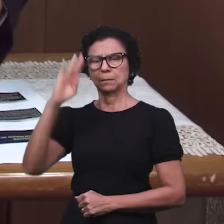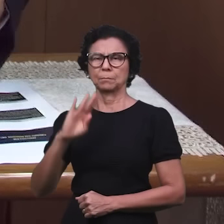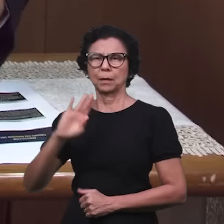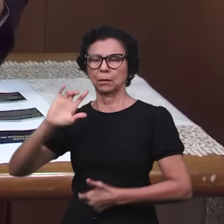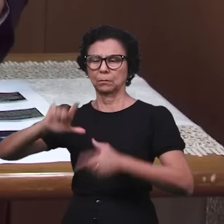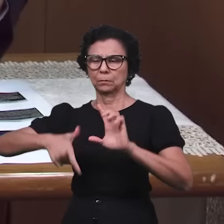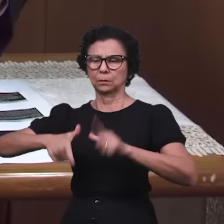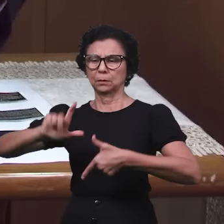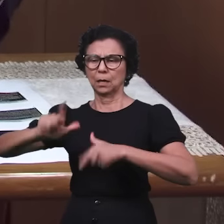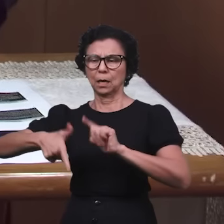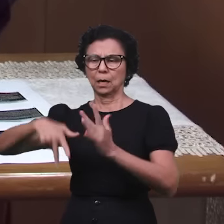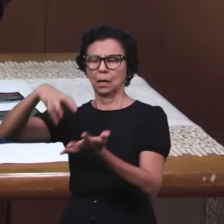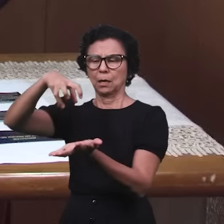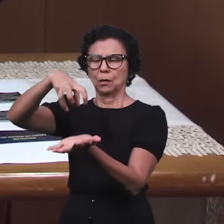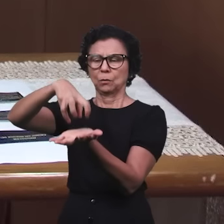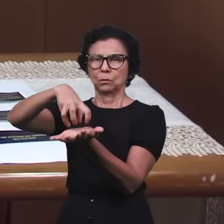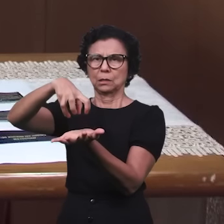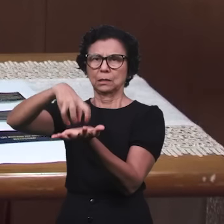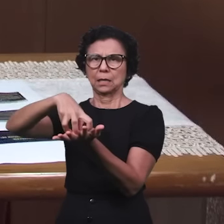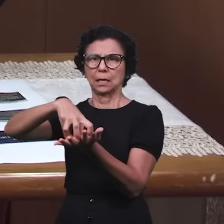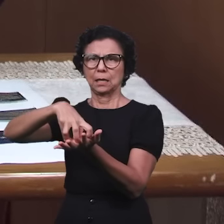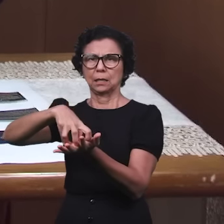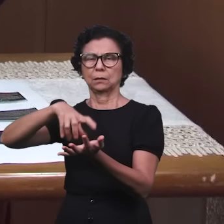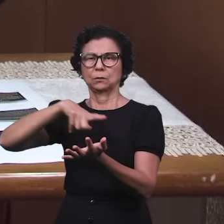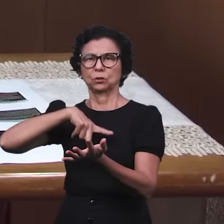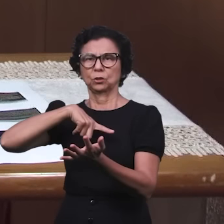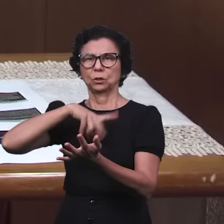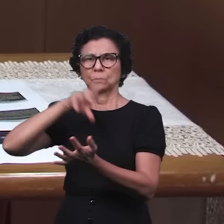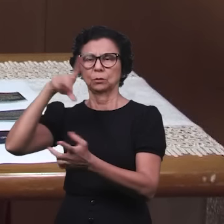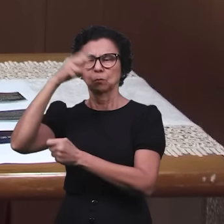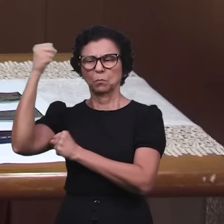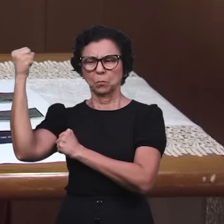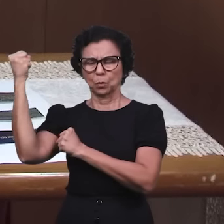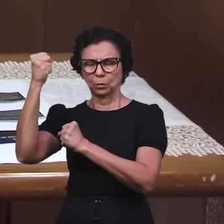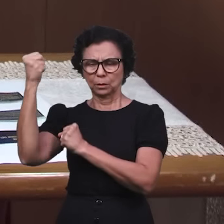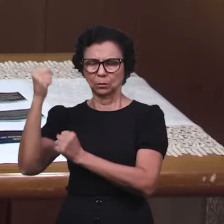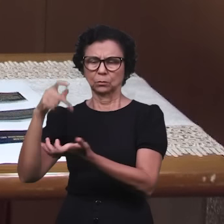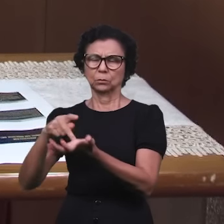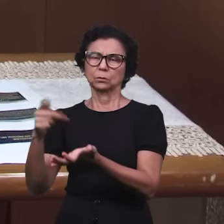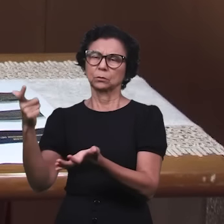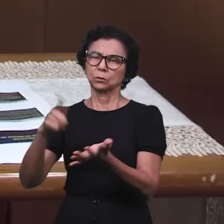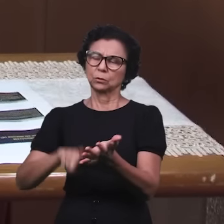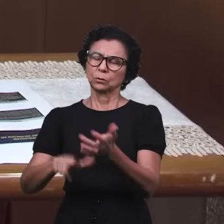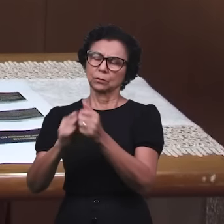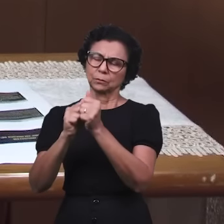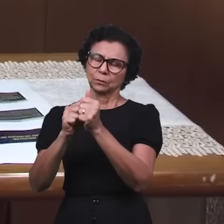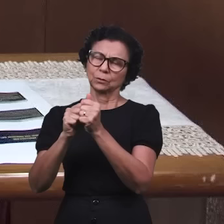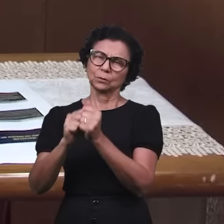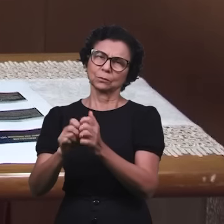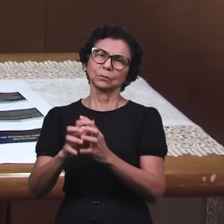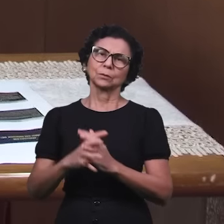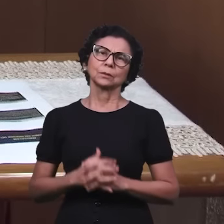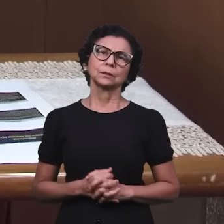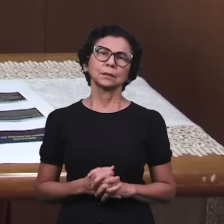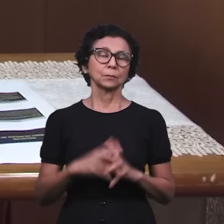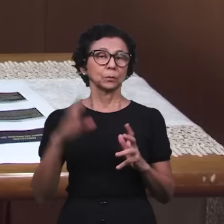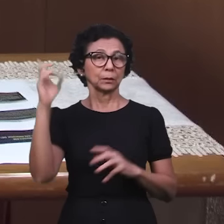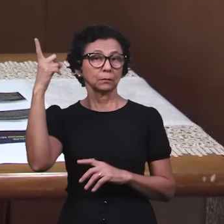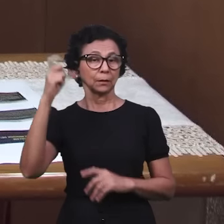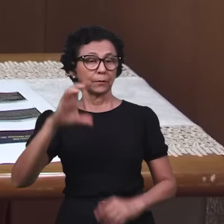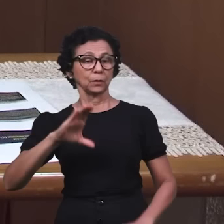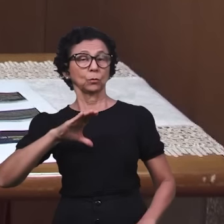tinha o Deus poderoso e verdadeiro com ele novamente, devido aos atos maravilhosos de Davi,